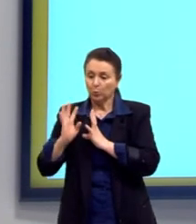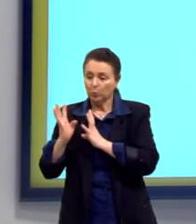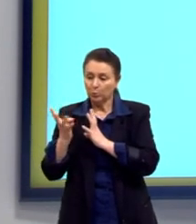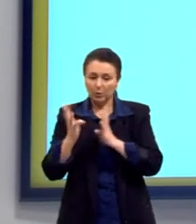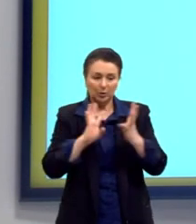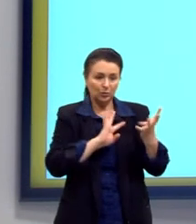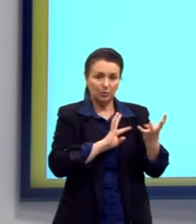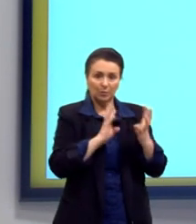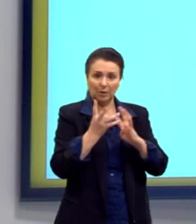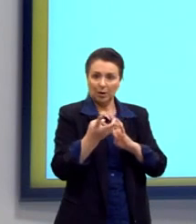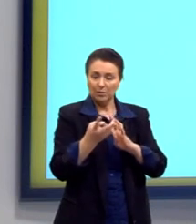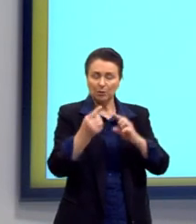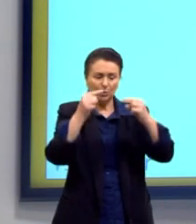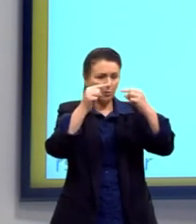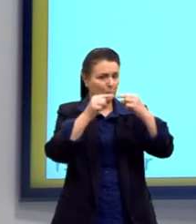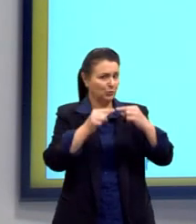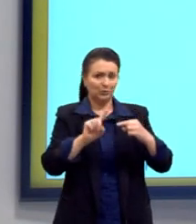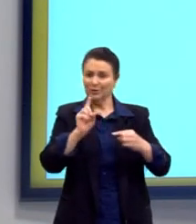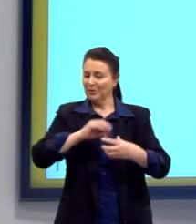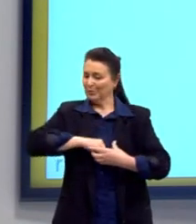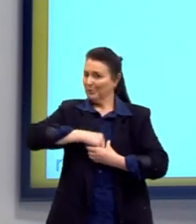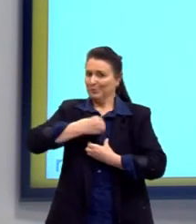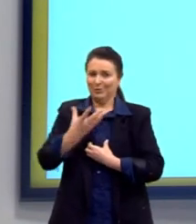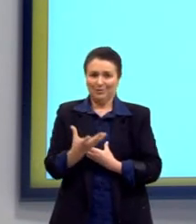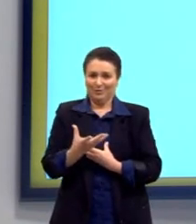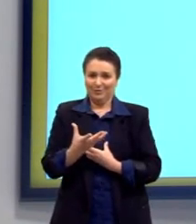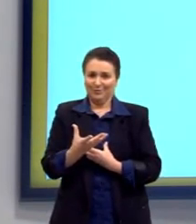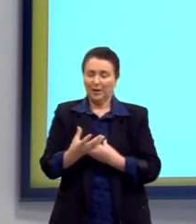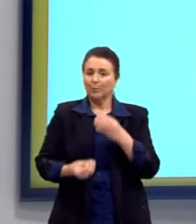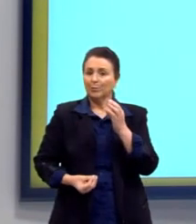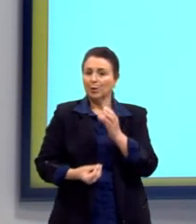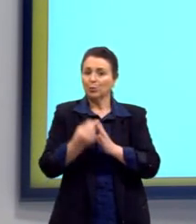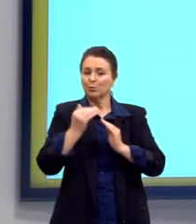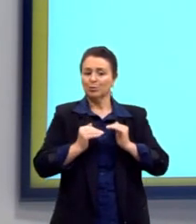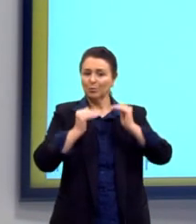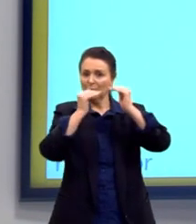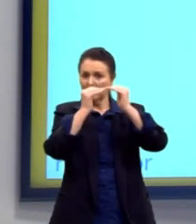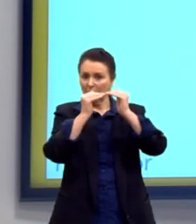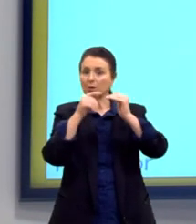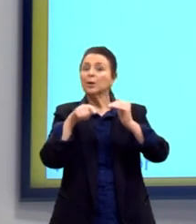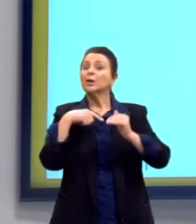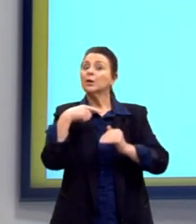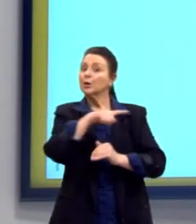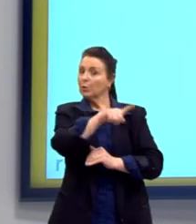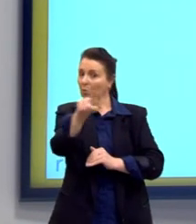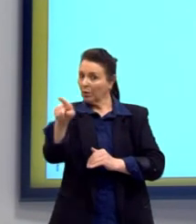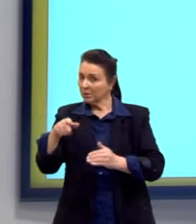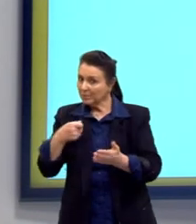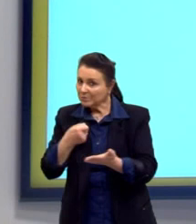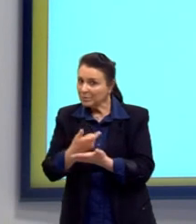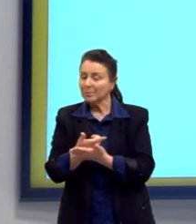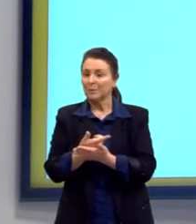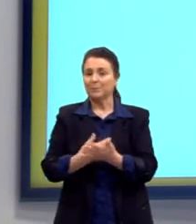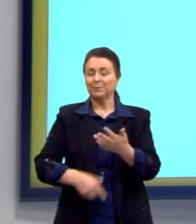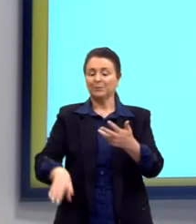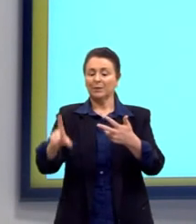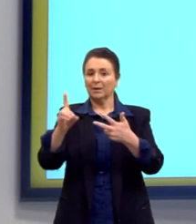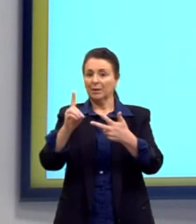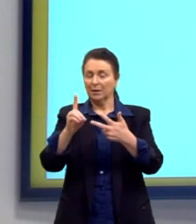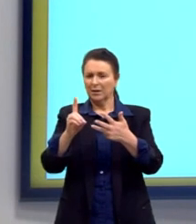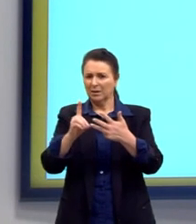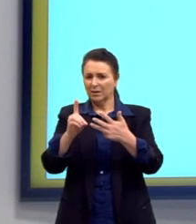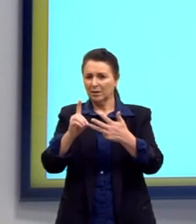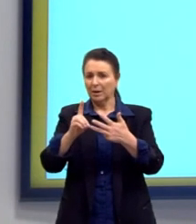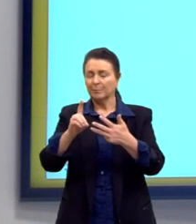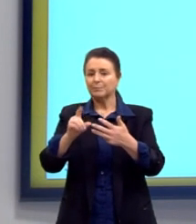objetivos não fatura subjetivos ela produz um padrão nós devemos consumir esse padrão alternativa d As pessoas